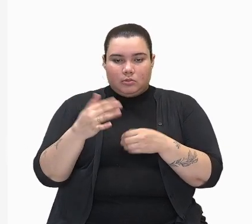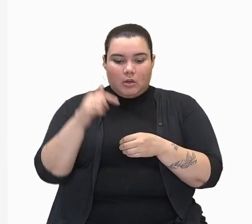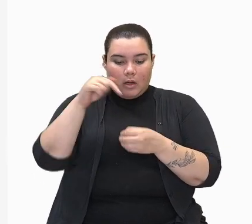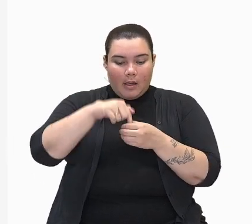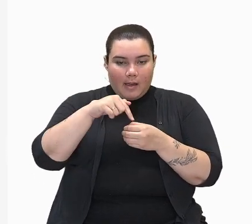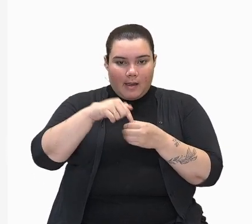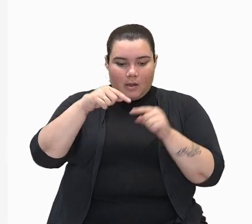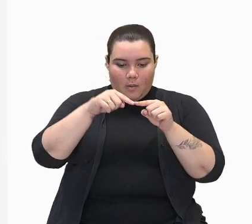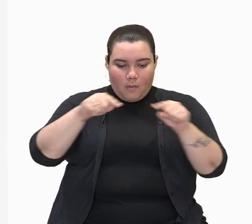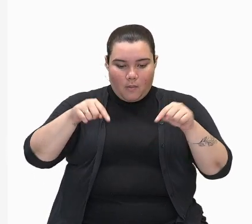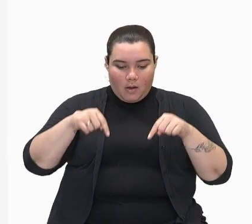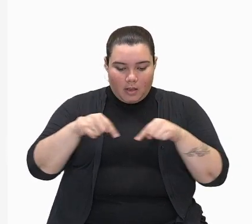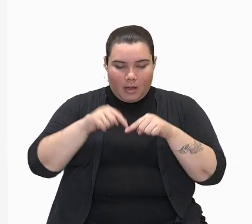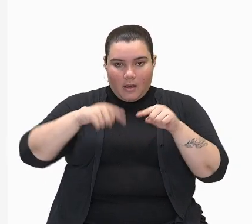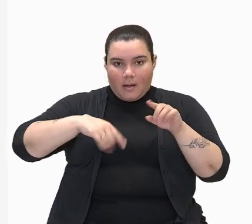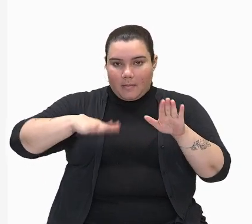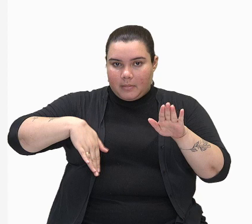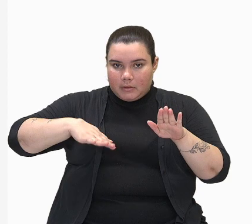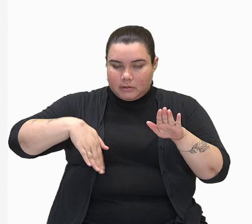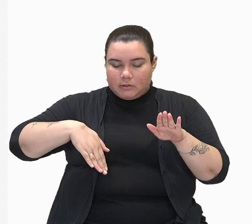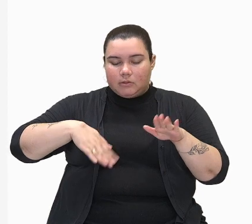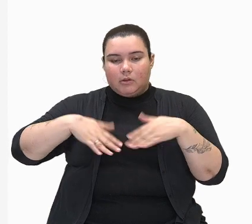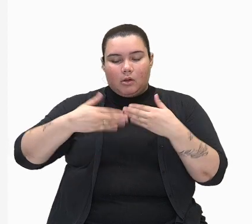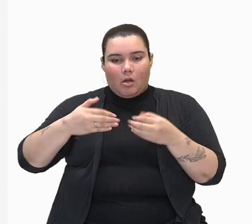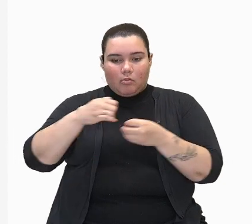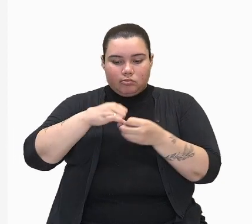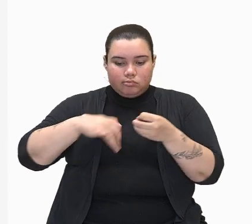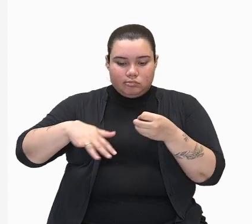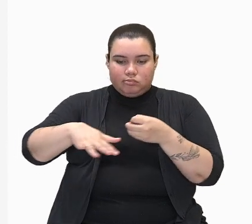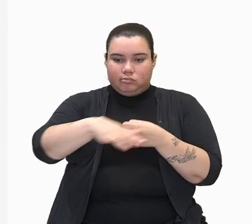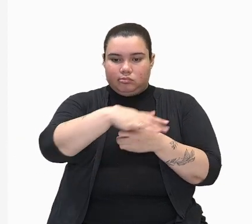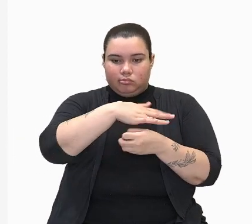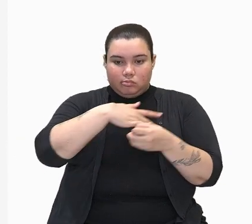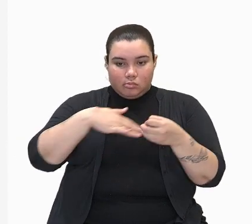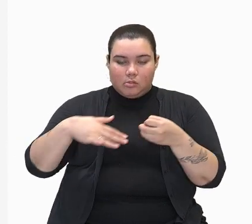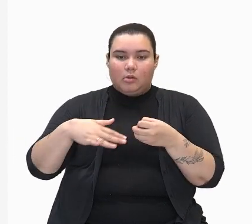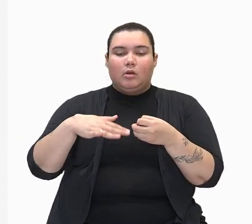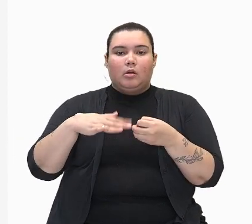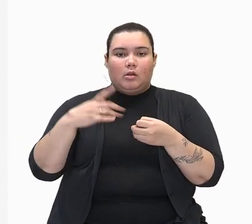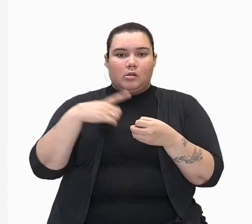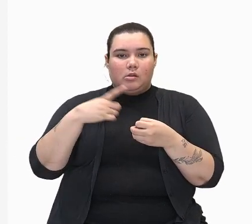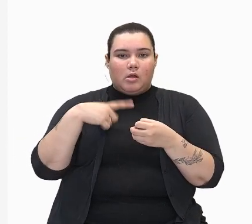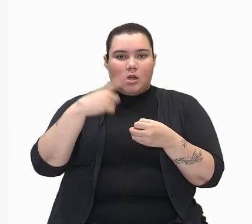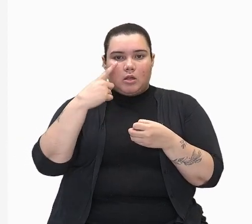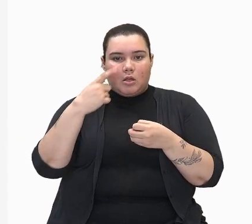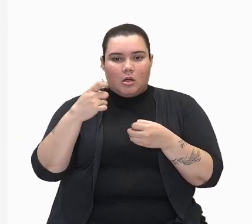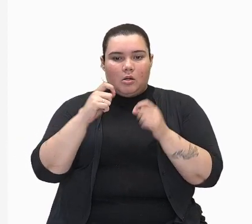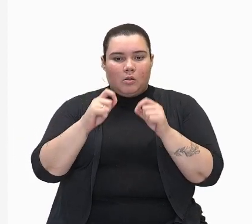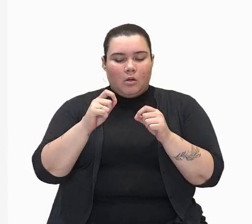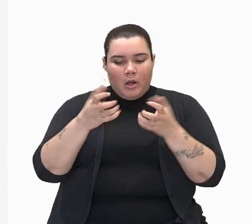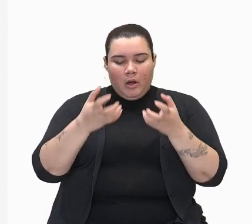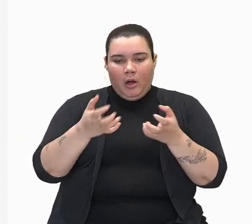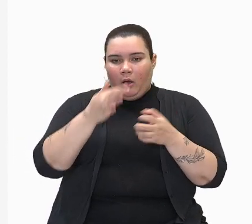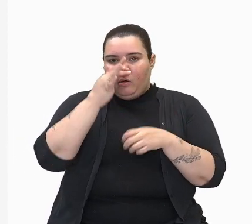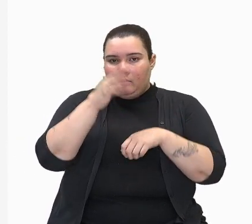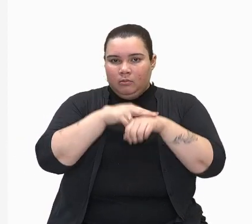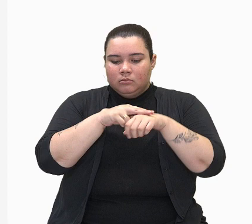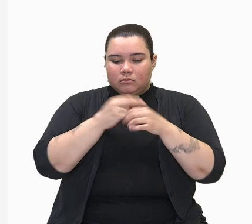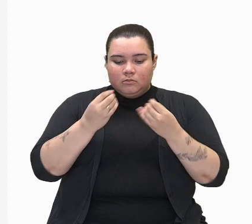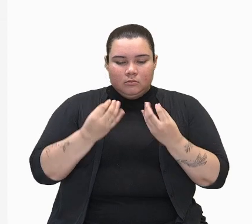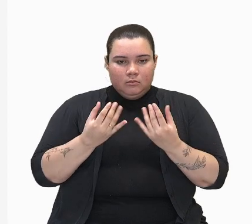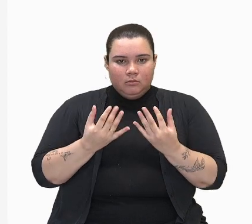ser a piscina, então no entorno da piscina ele está interessado em colocar grama. Então a gente tem que